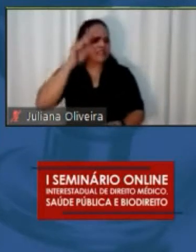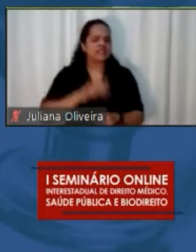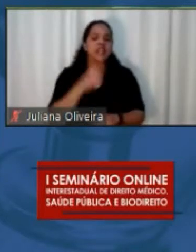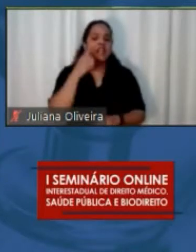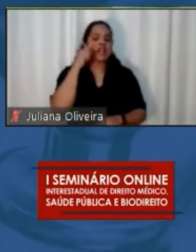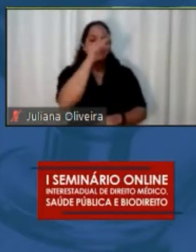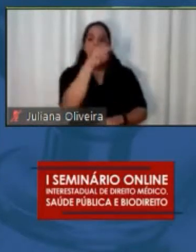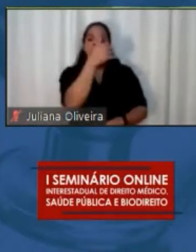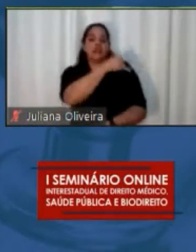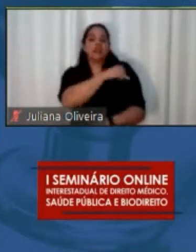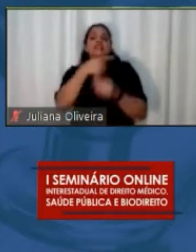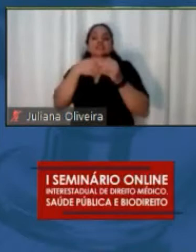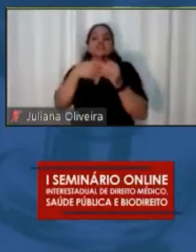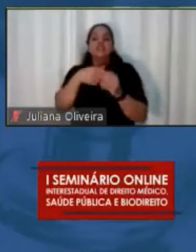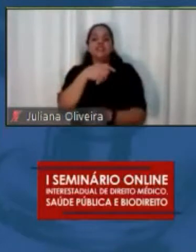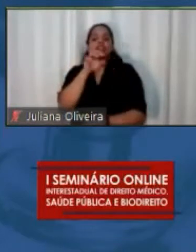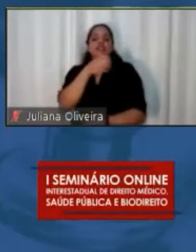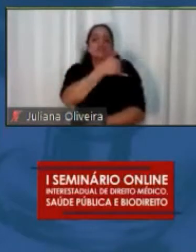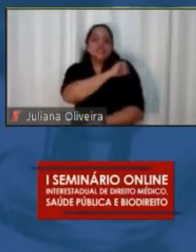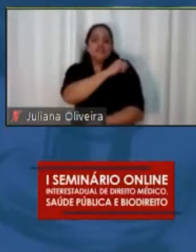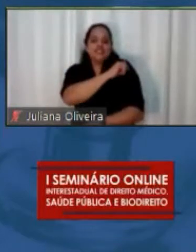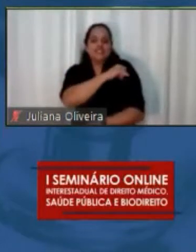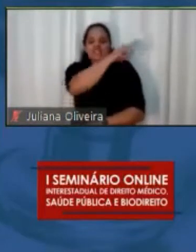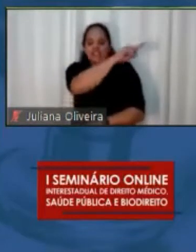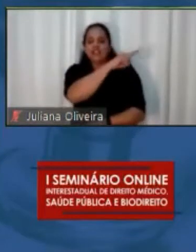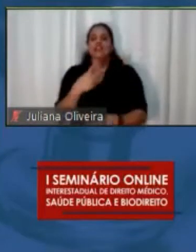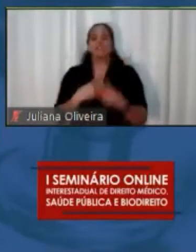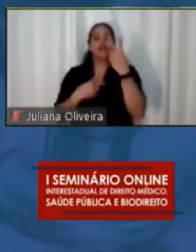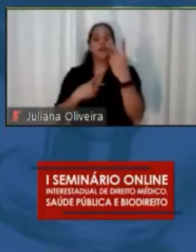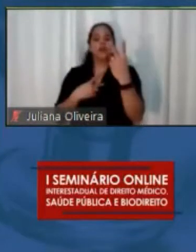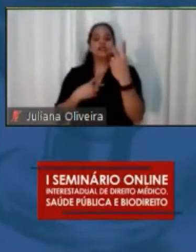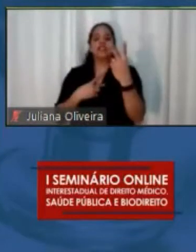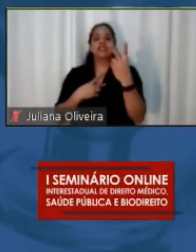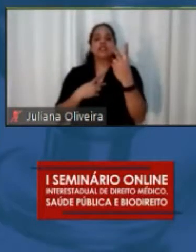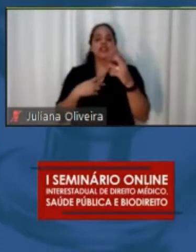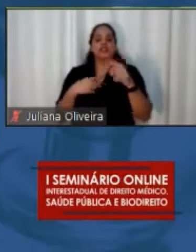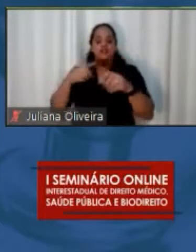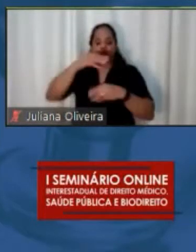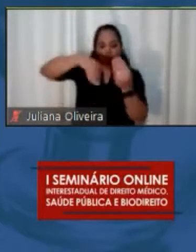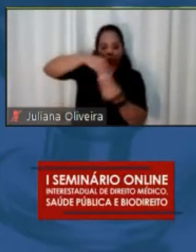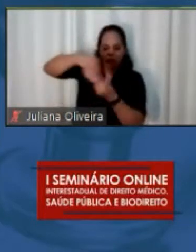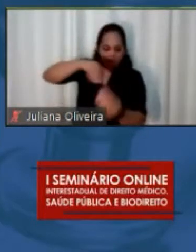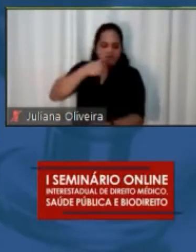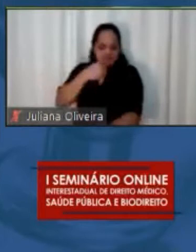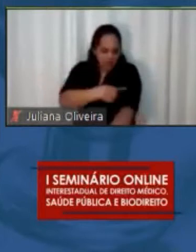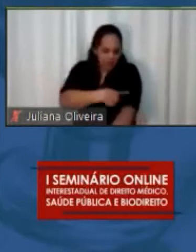têm 2 máquinas de recuperação de sangue, em que eles usam nas cirurgias de